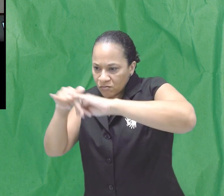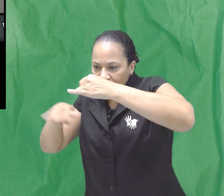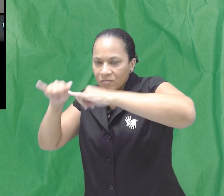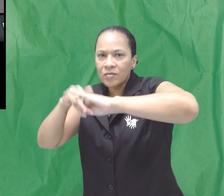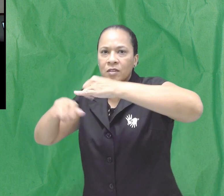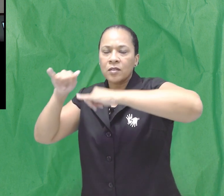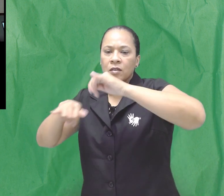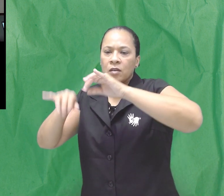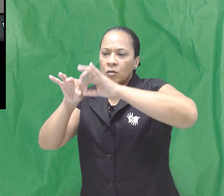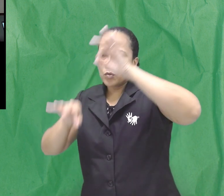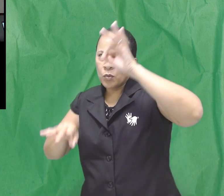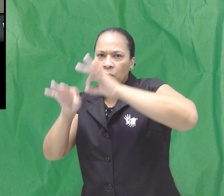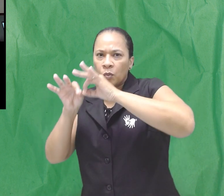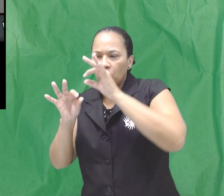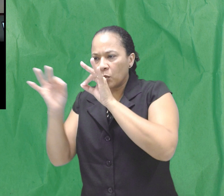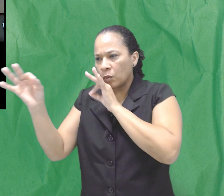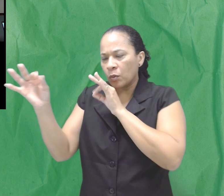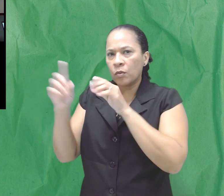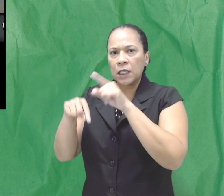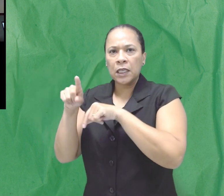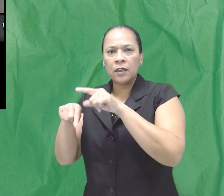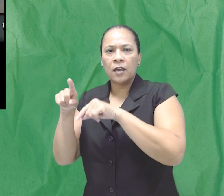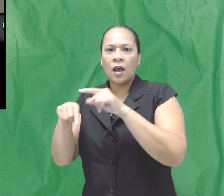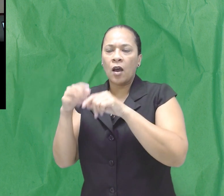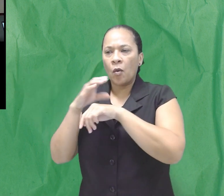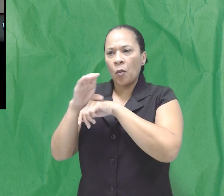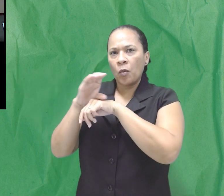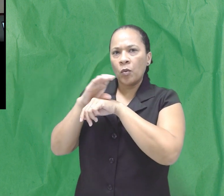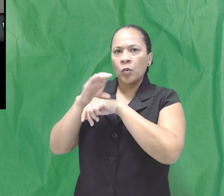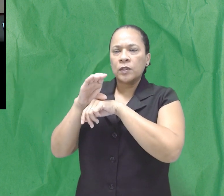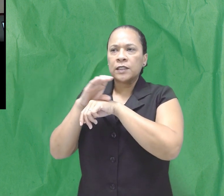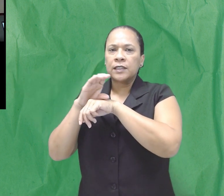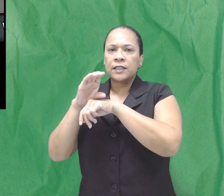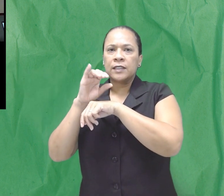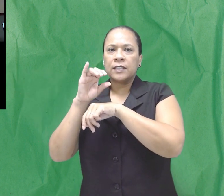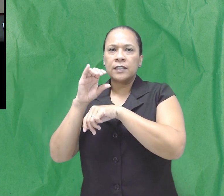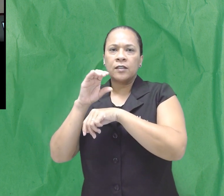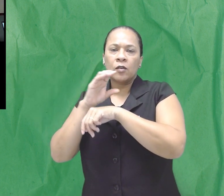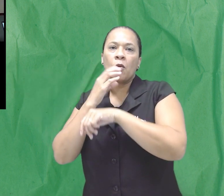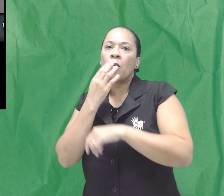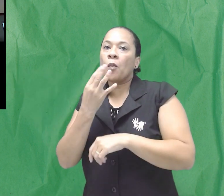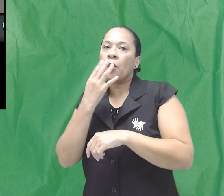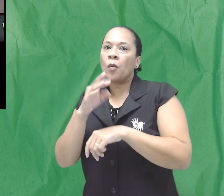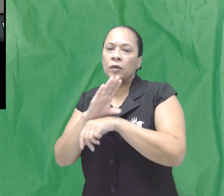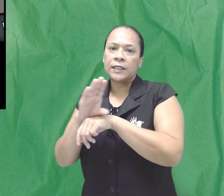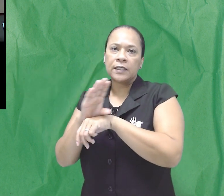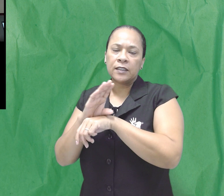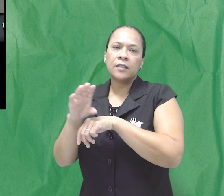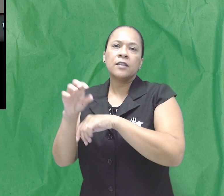análises gravimétricas de material, determinação de teor de cinza de substâncias inorgânicas,